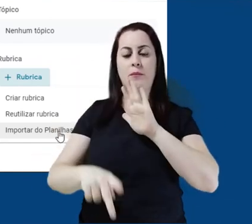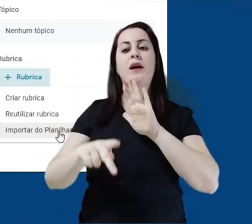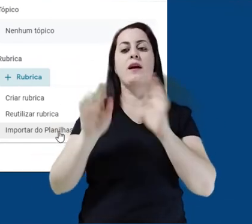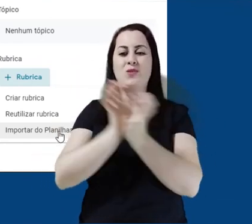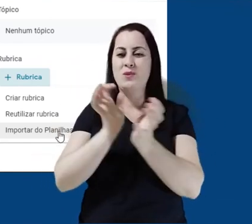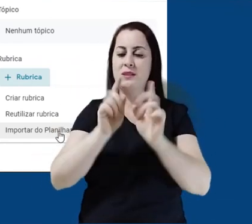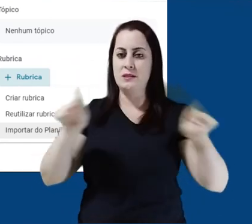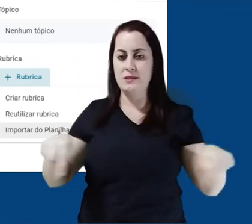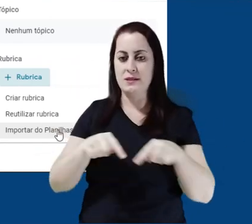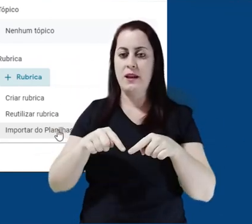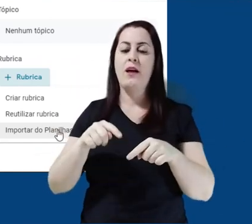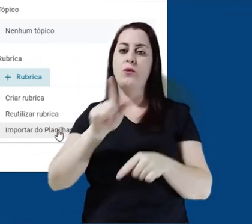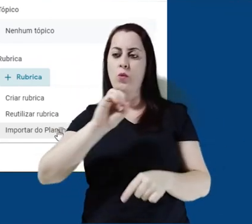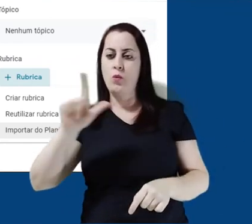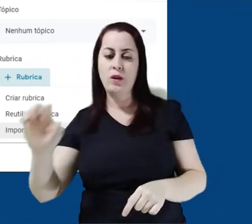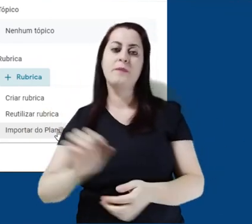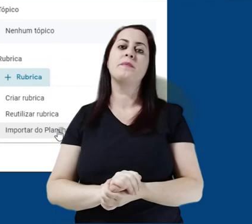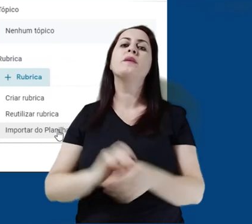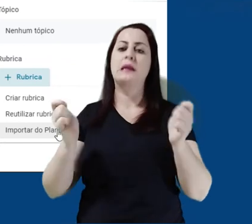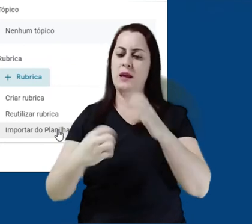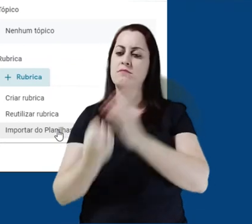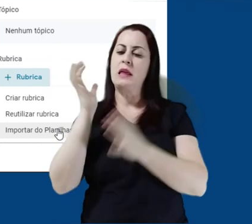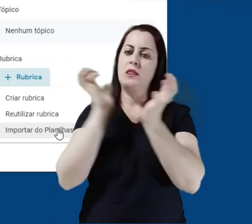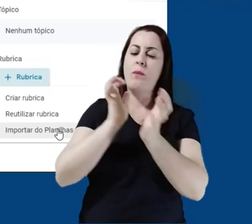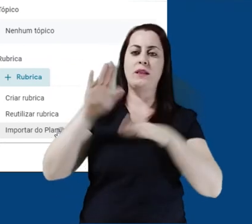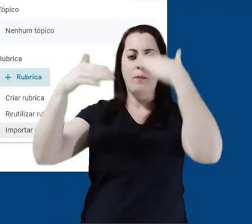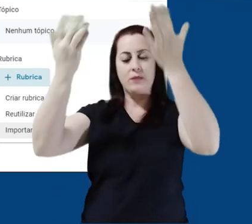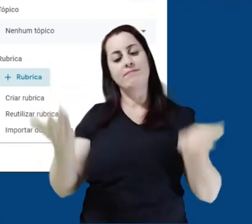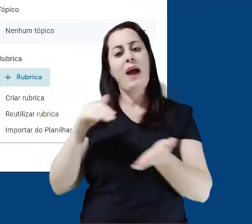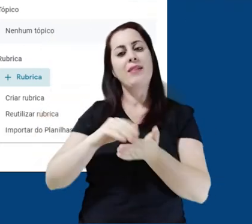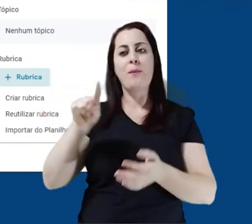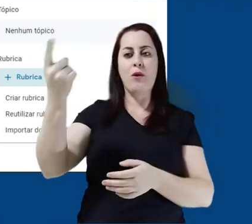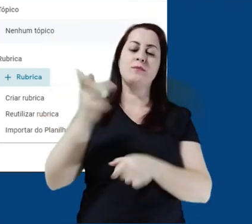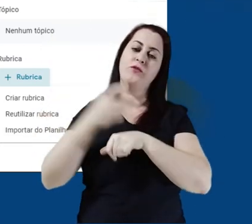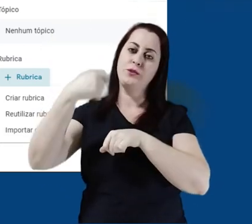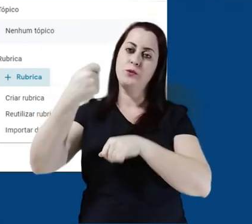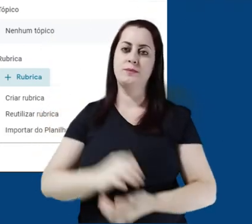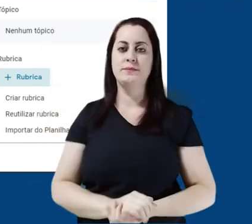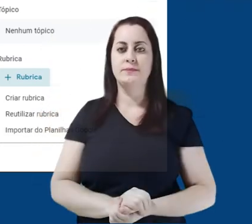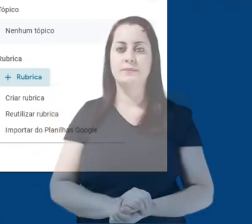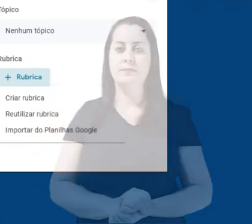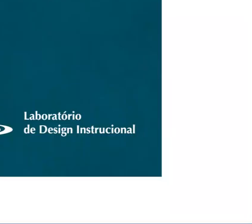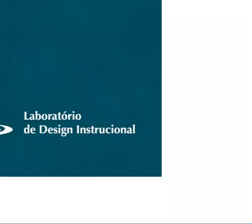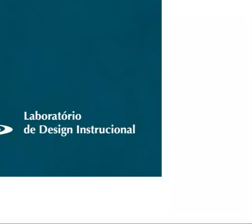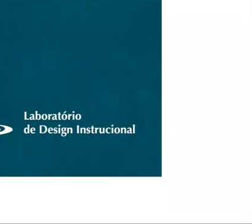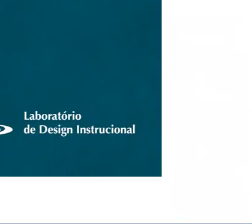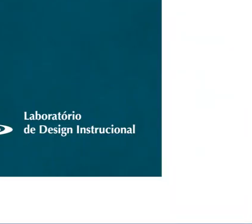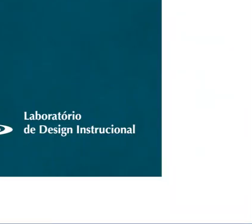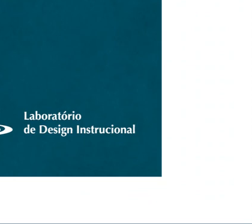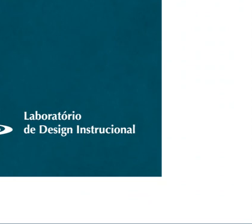caso não quer utilizar o sistema nativo do Google Chrome explore a criação de rubricas para o desenvolvimento da sua turma até o próximo